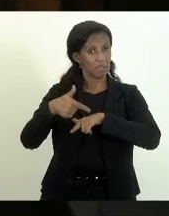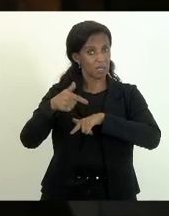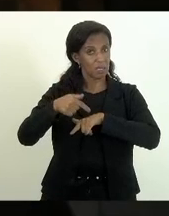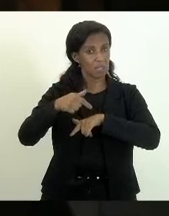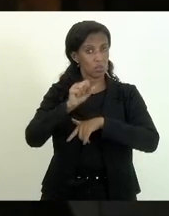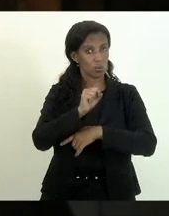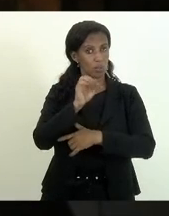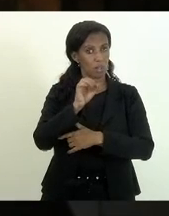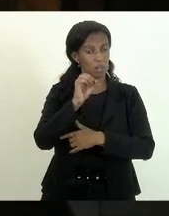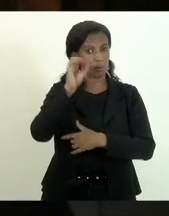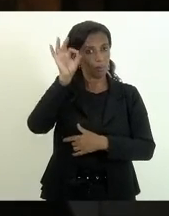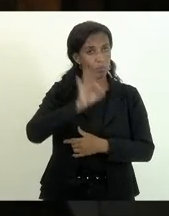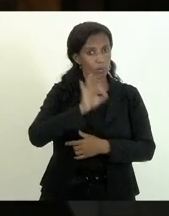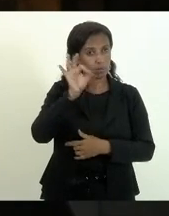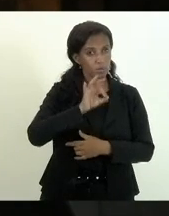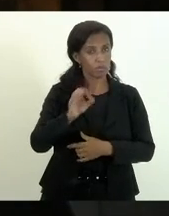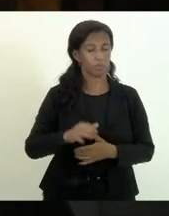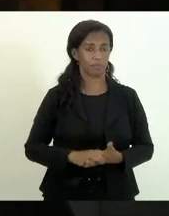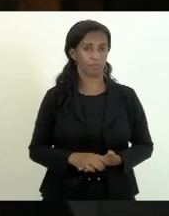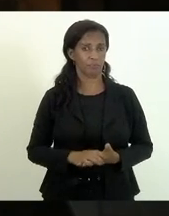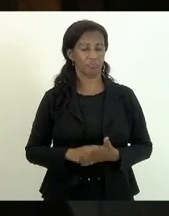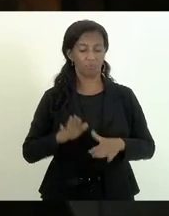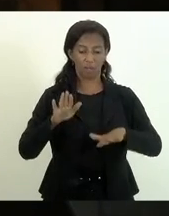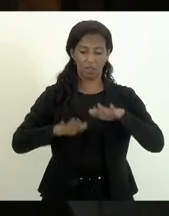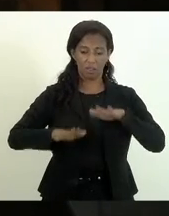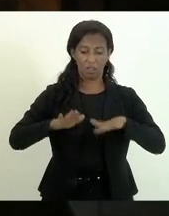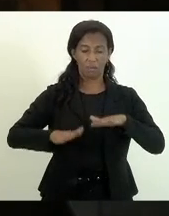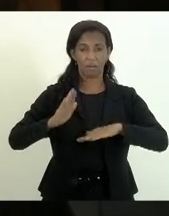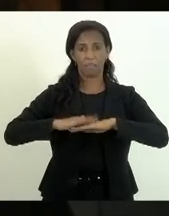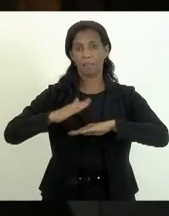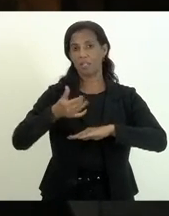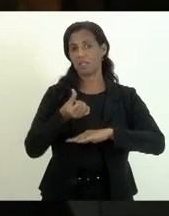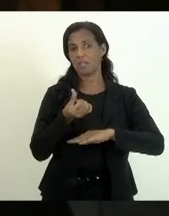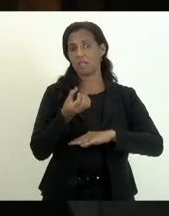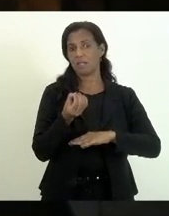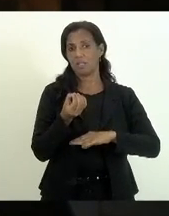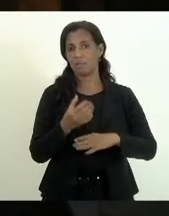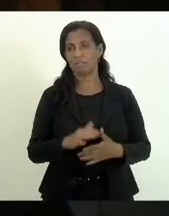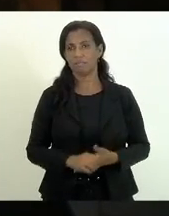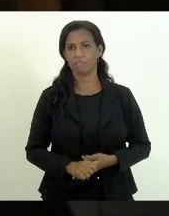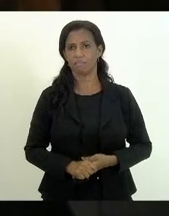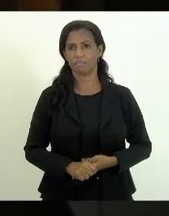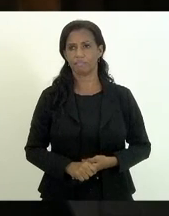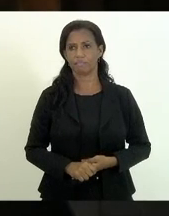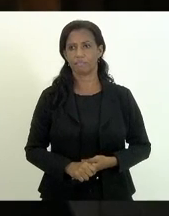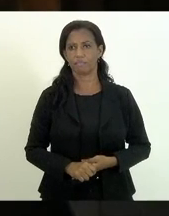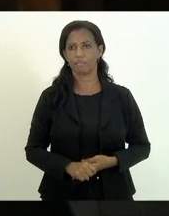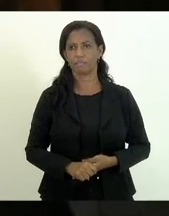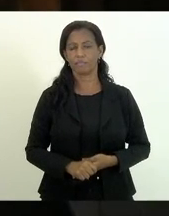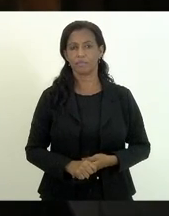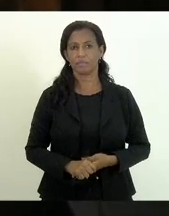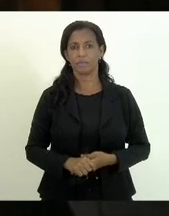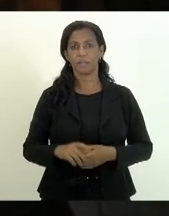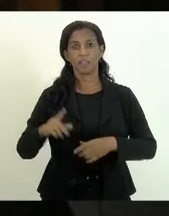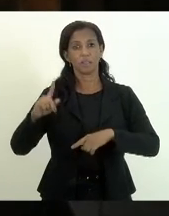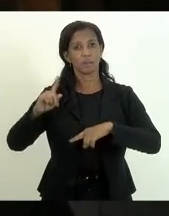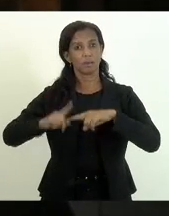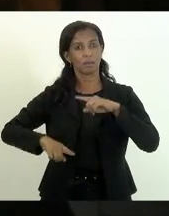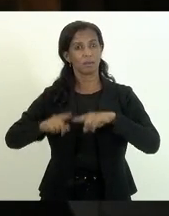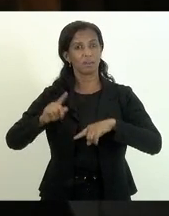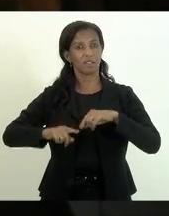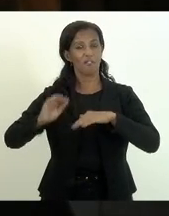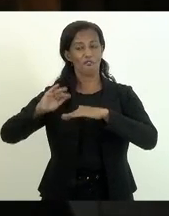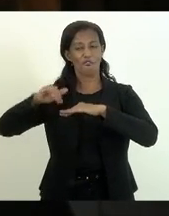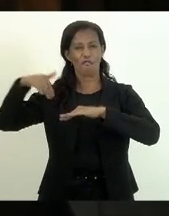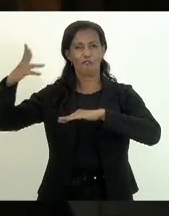eu diria que talvez a mais de 60 e são produtos produzidos